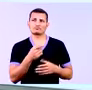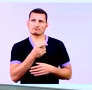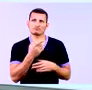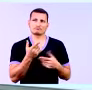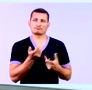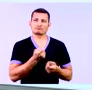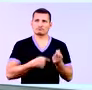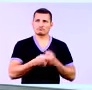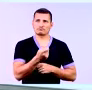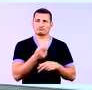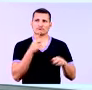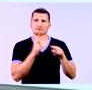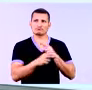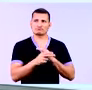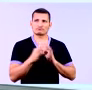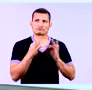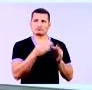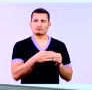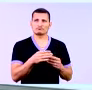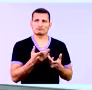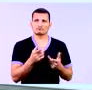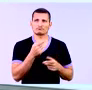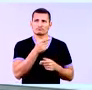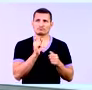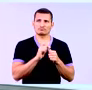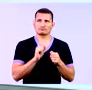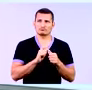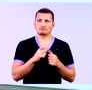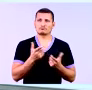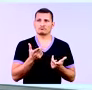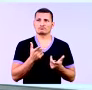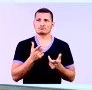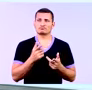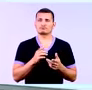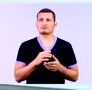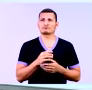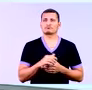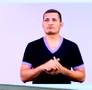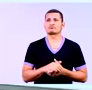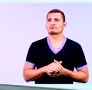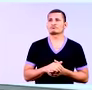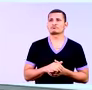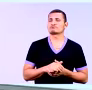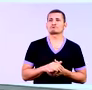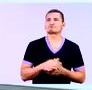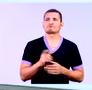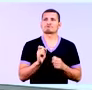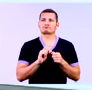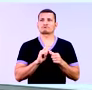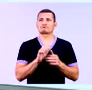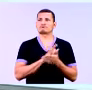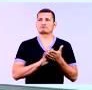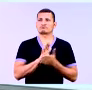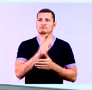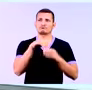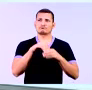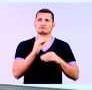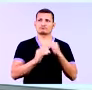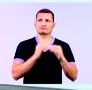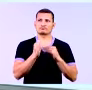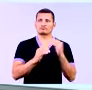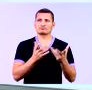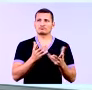é abortada. Né? Tudo que foi feito até ali, até aquele momento, não surtirá efeito nenhum na base de dados. A base de